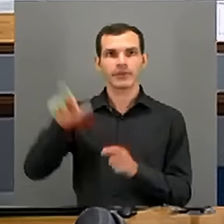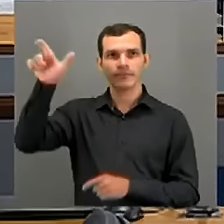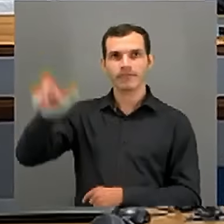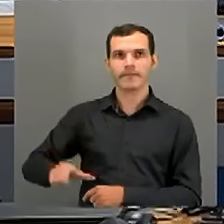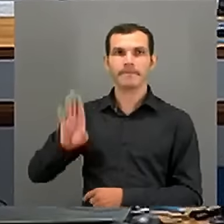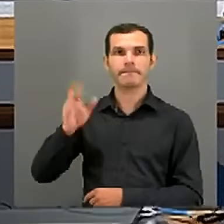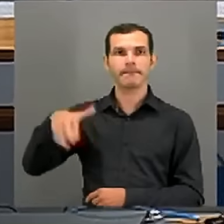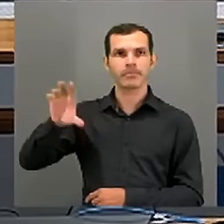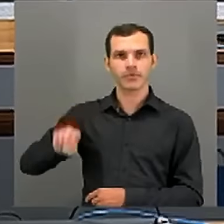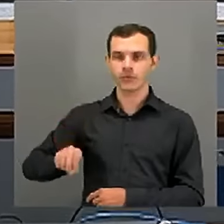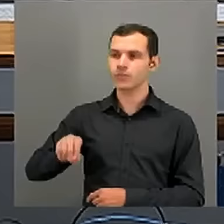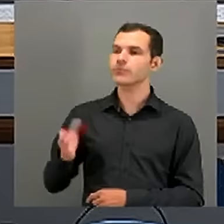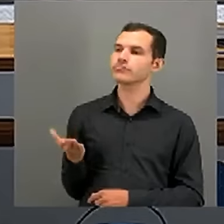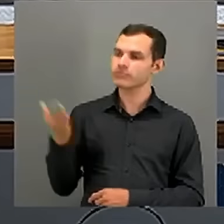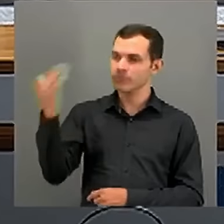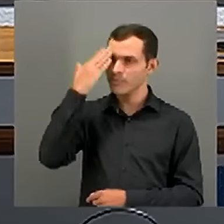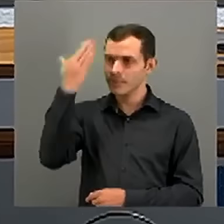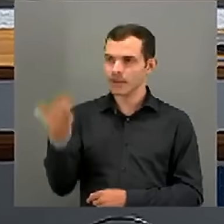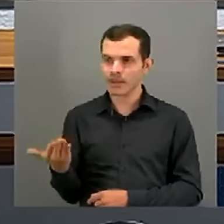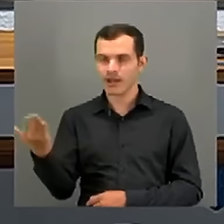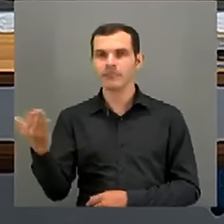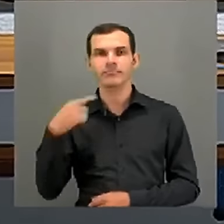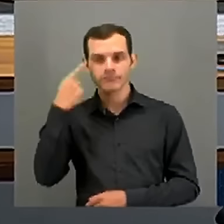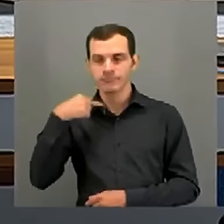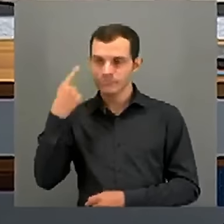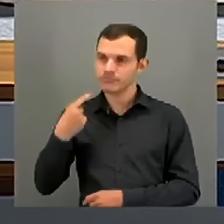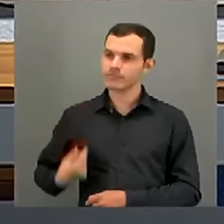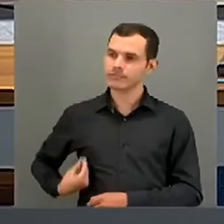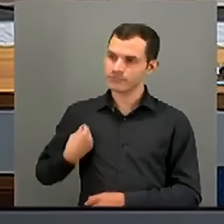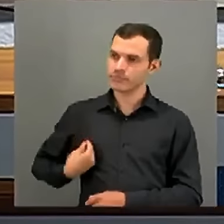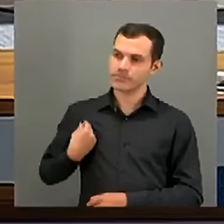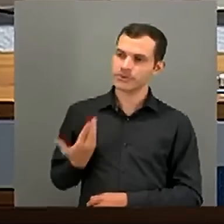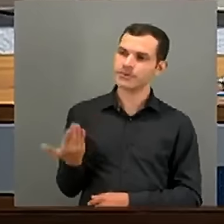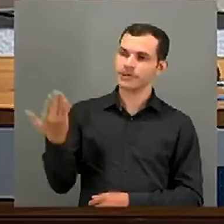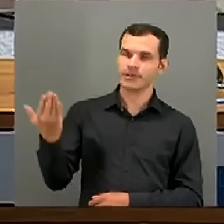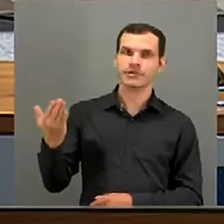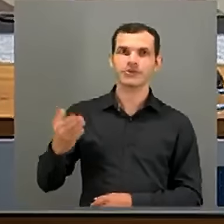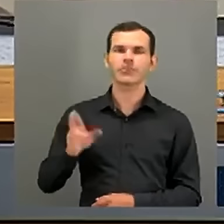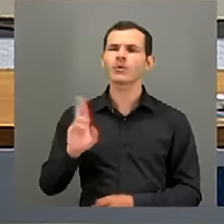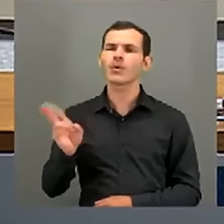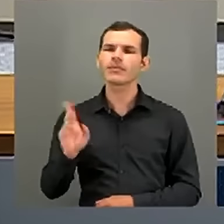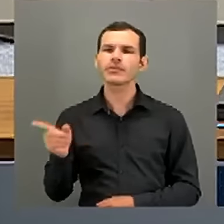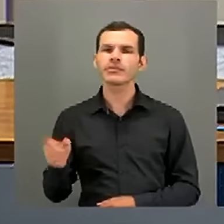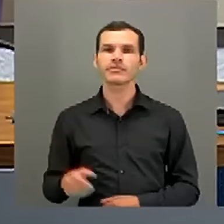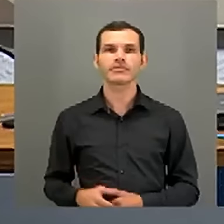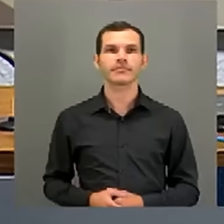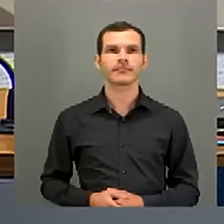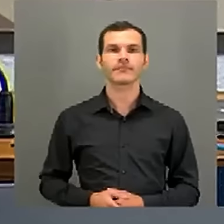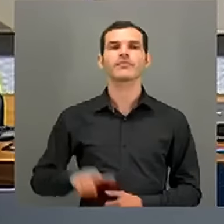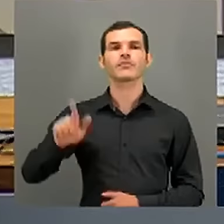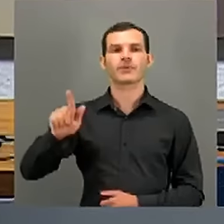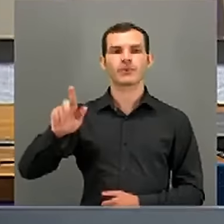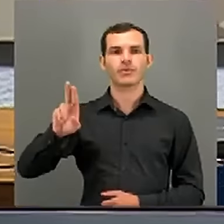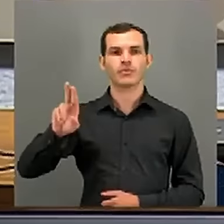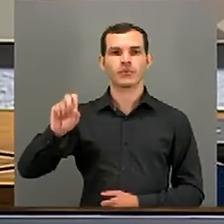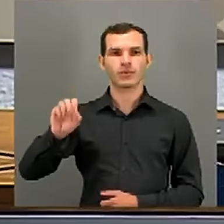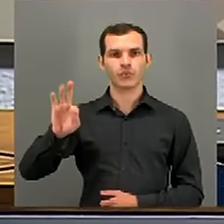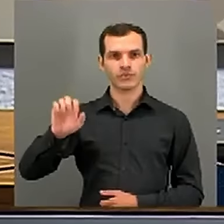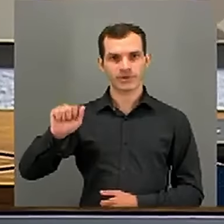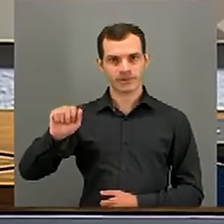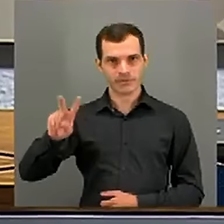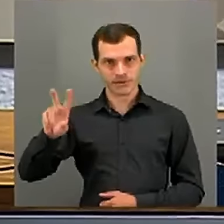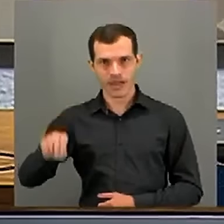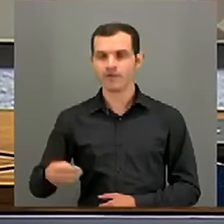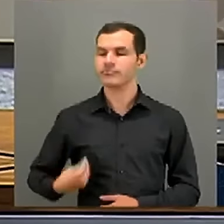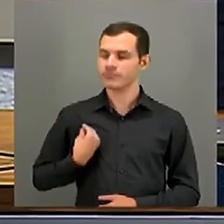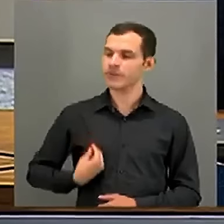Obrigado, senhor advogado que... Doutor, qual é o nome? Doutor Gustavo. Muito obrigado pela